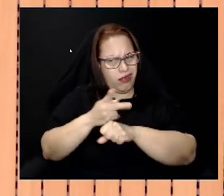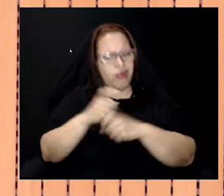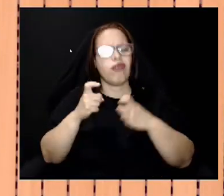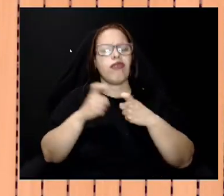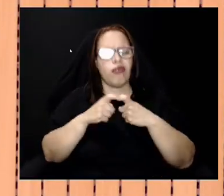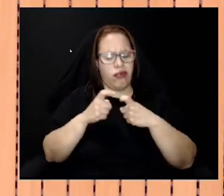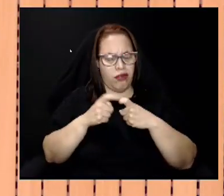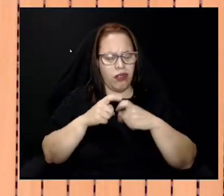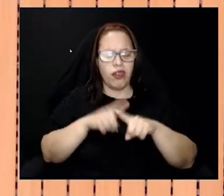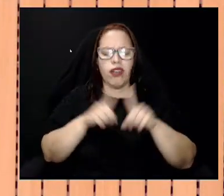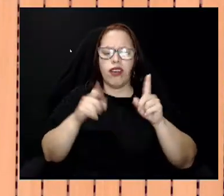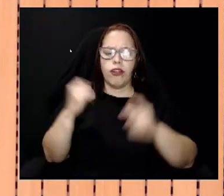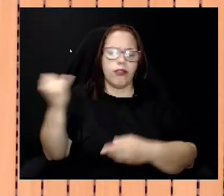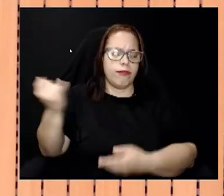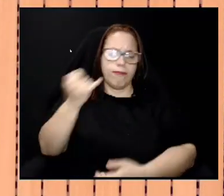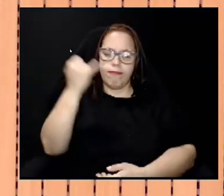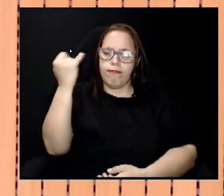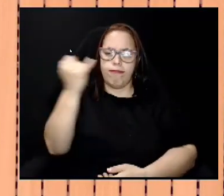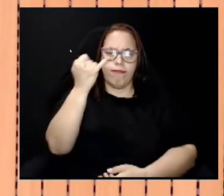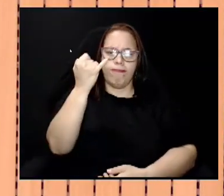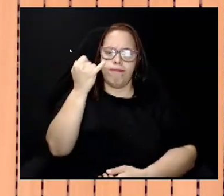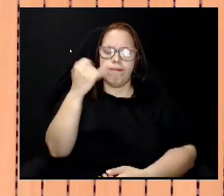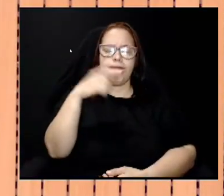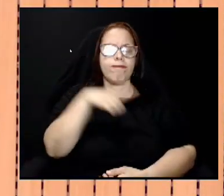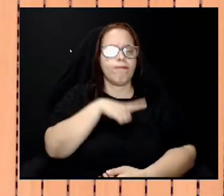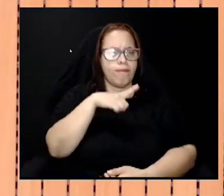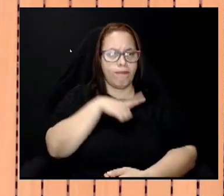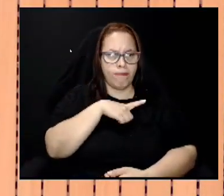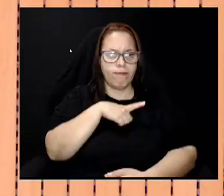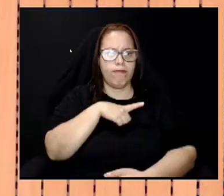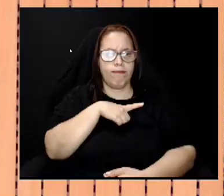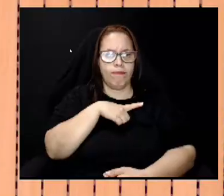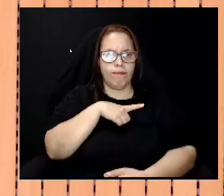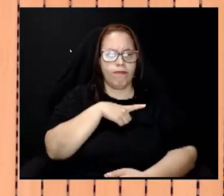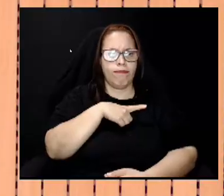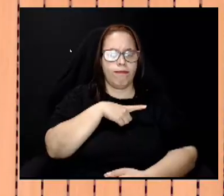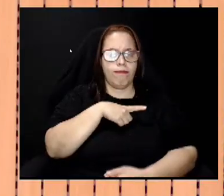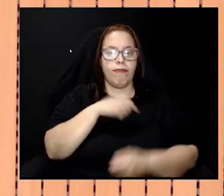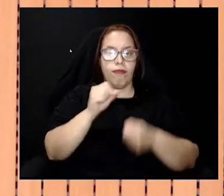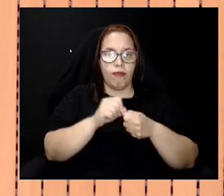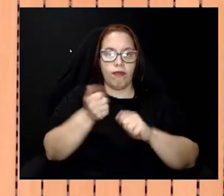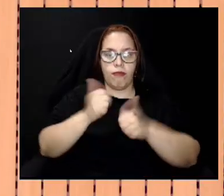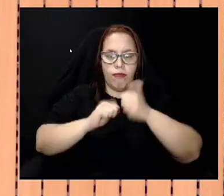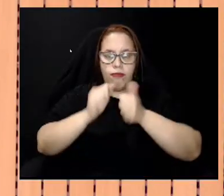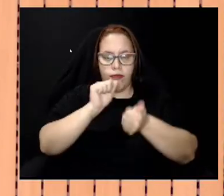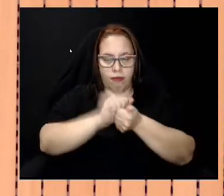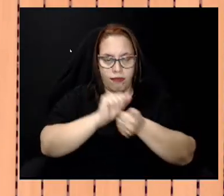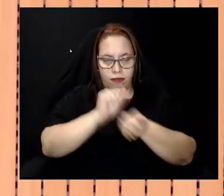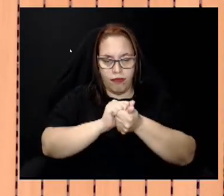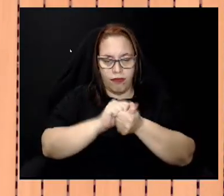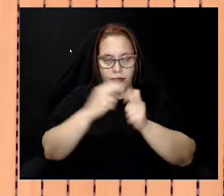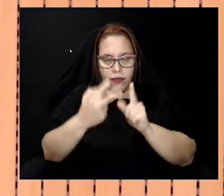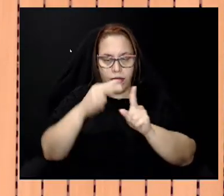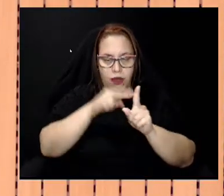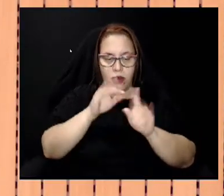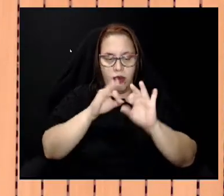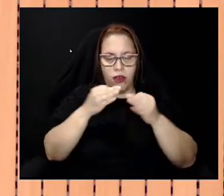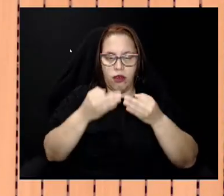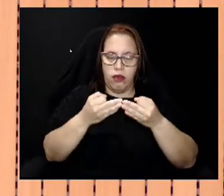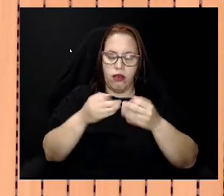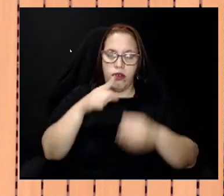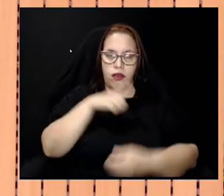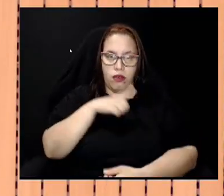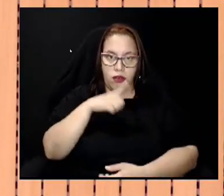mais importante, exija que seja feita uma avaliação adequada do ponto de vista familiar e que também